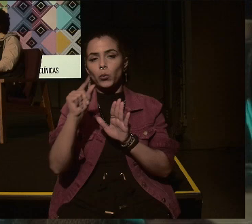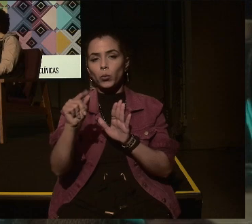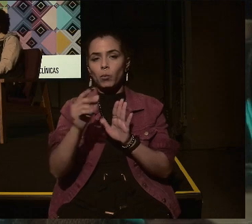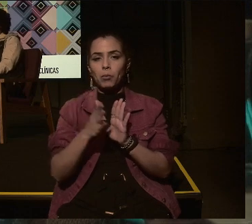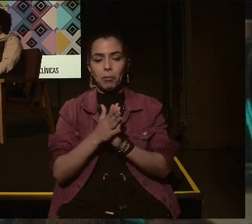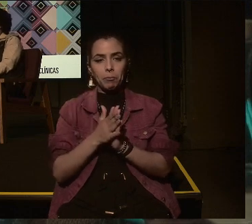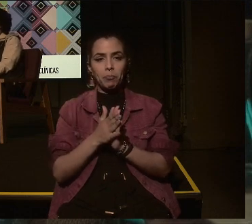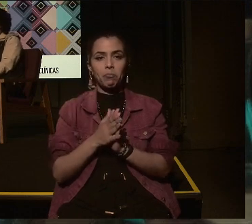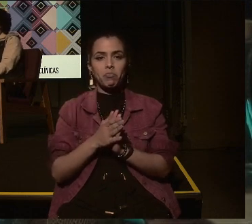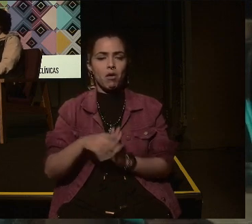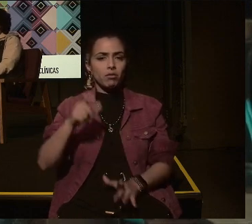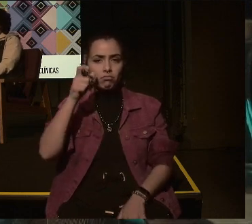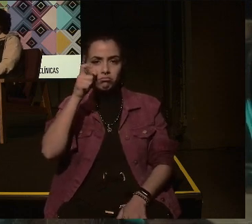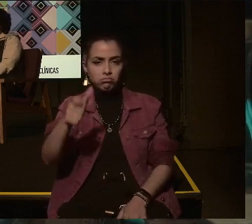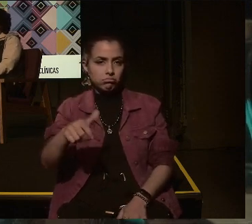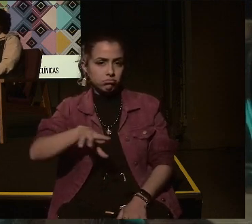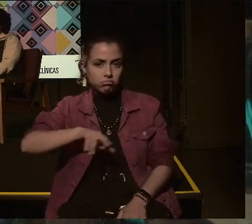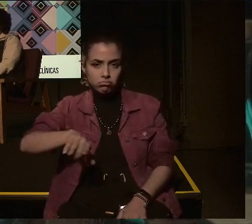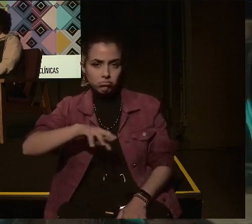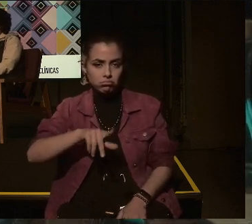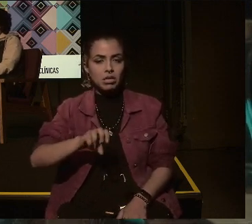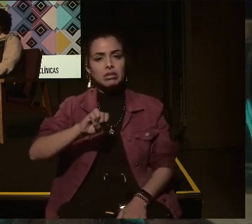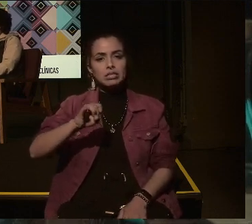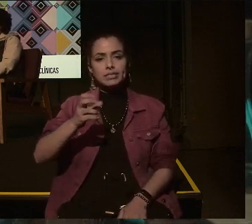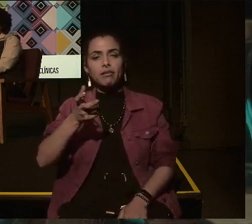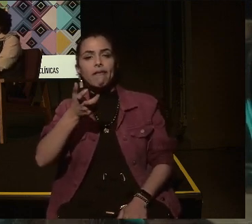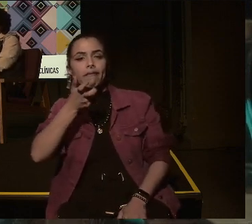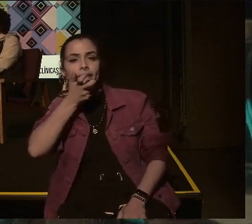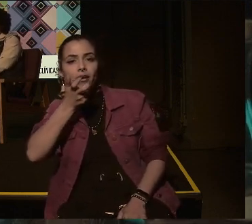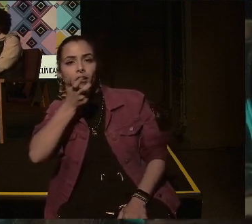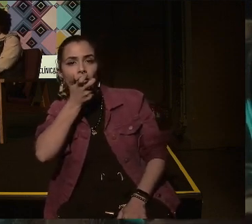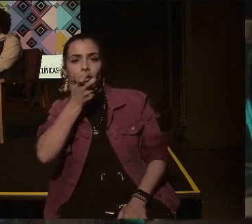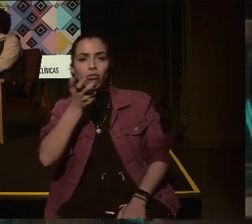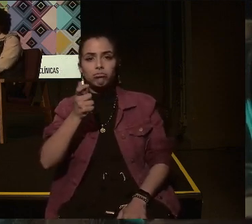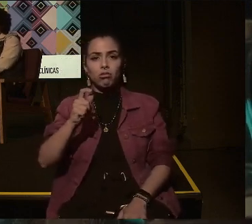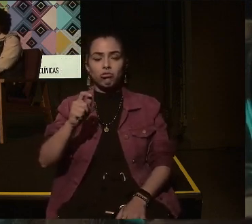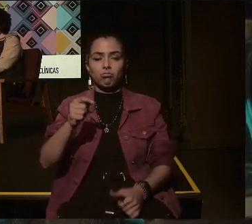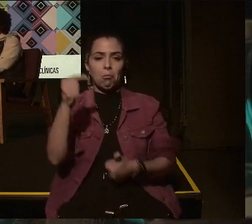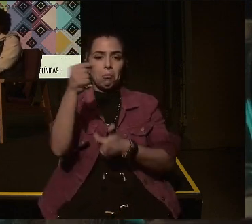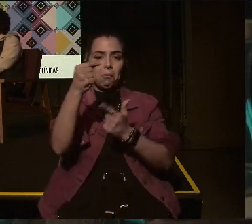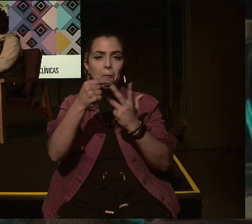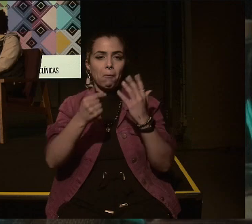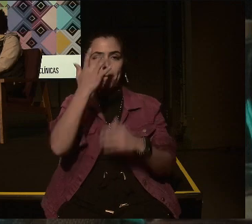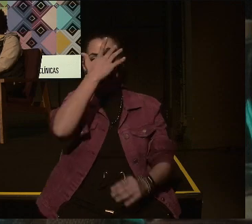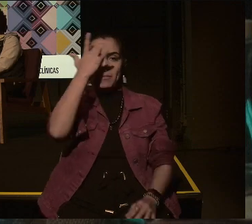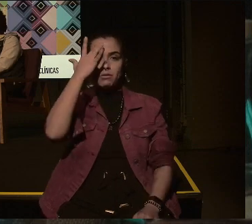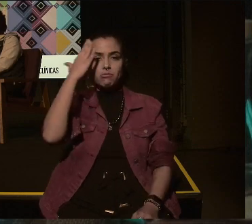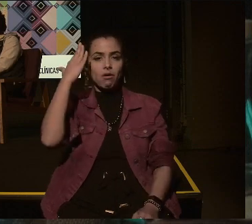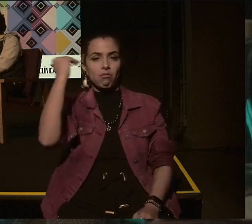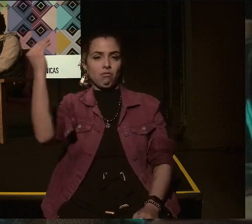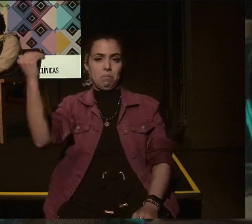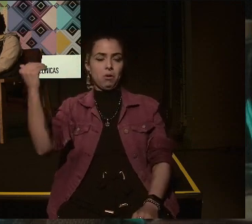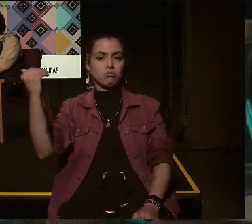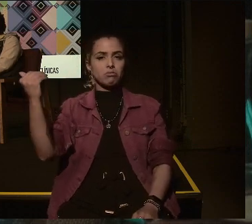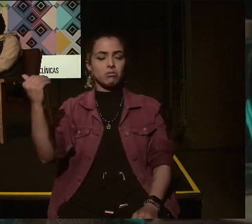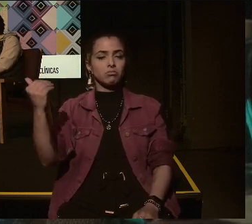não me interessa se é o Freud, o Lacan, interessa o quanto isso serve para o contexto